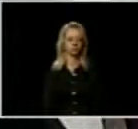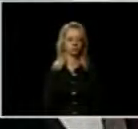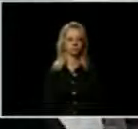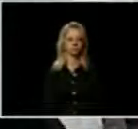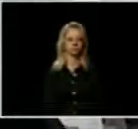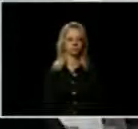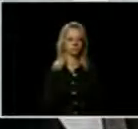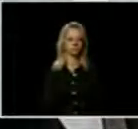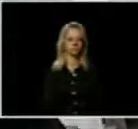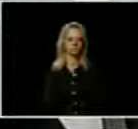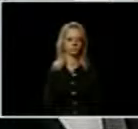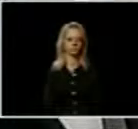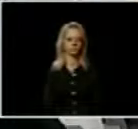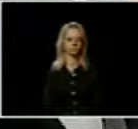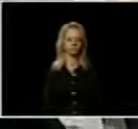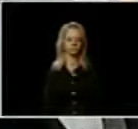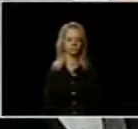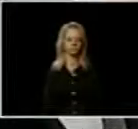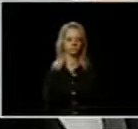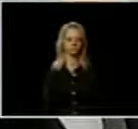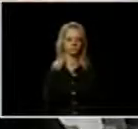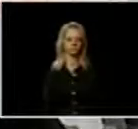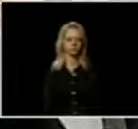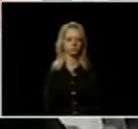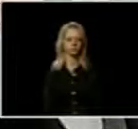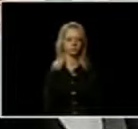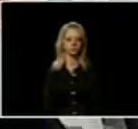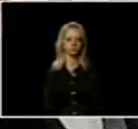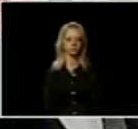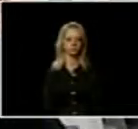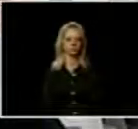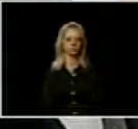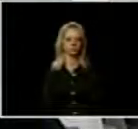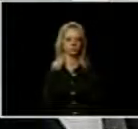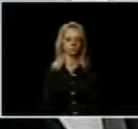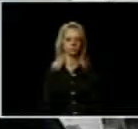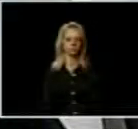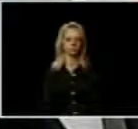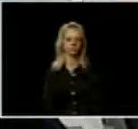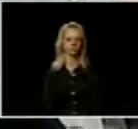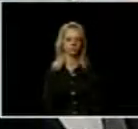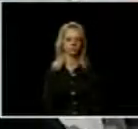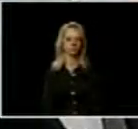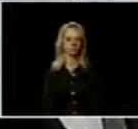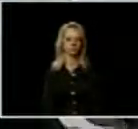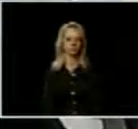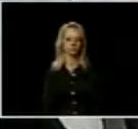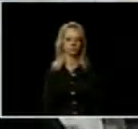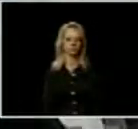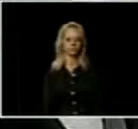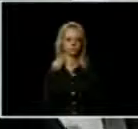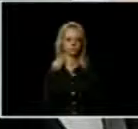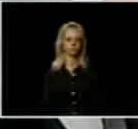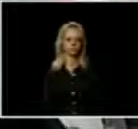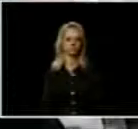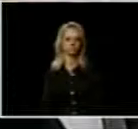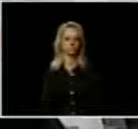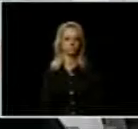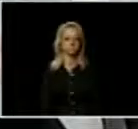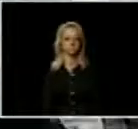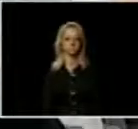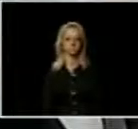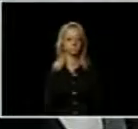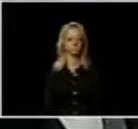vereadores, questionamentos. Acho que é louvável isso. Até porque se a pessoa tem capacidade aqui, ela não vai ter medo de enfrentar os